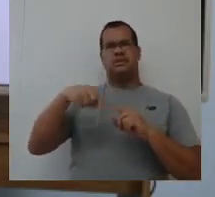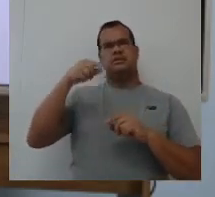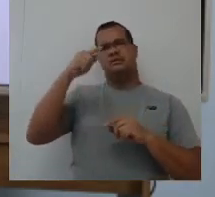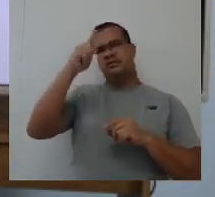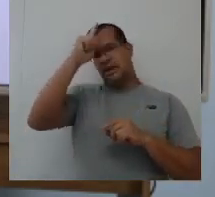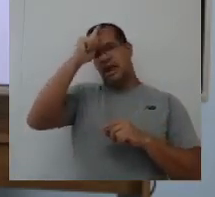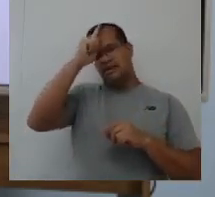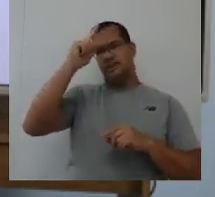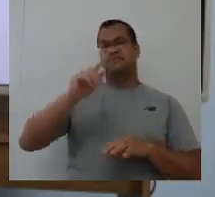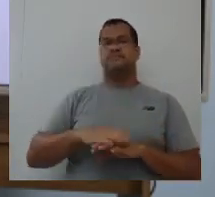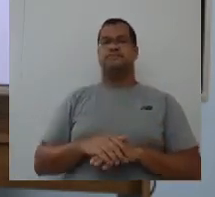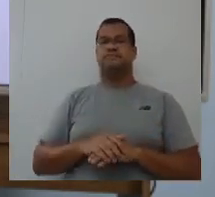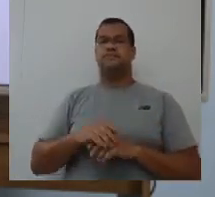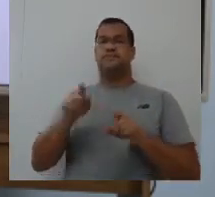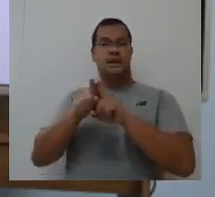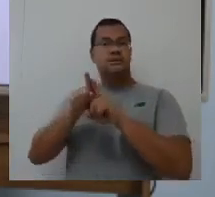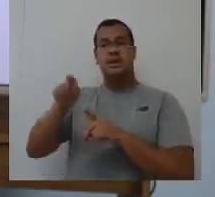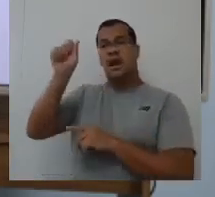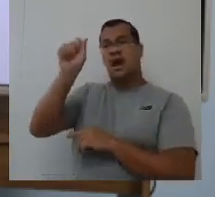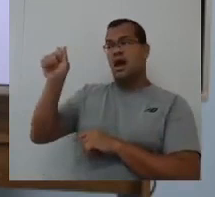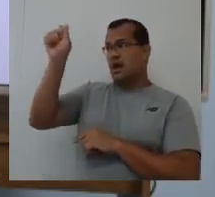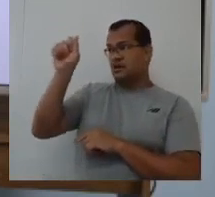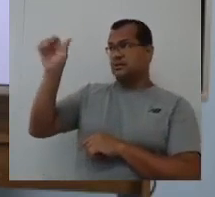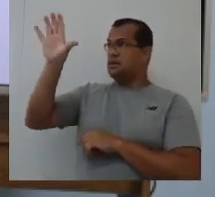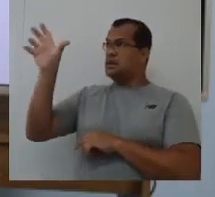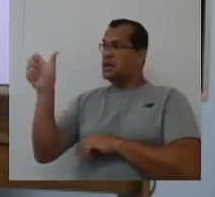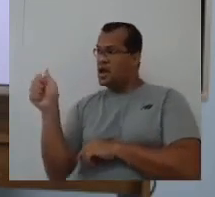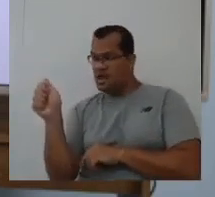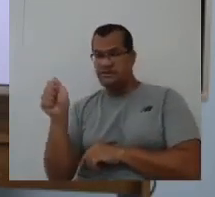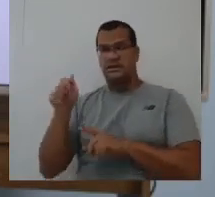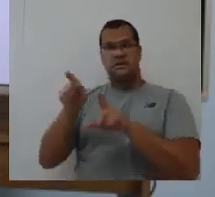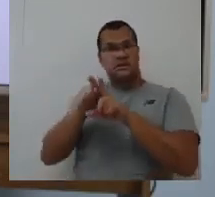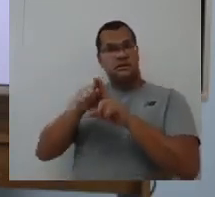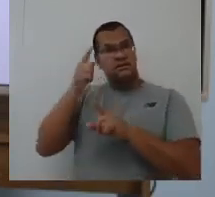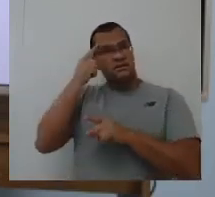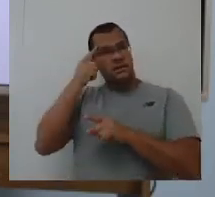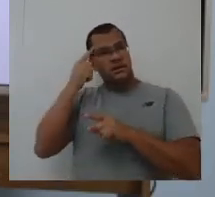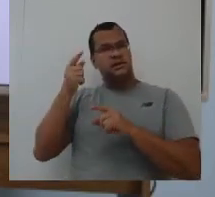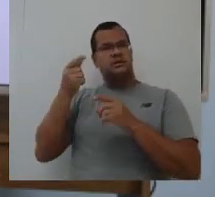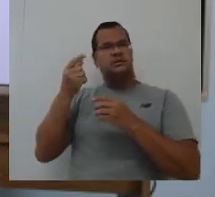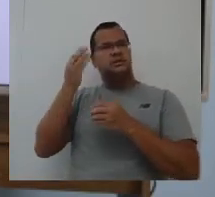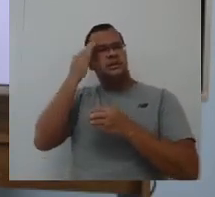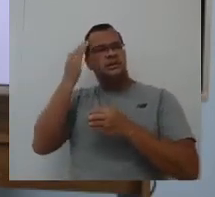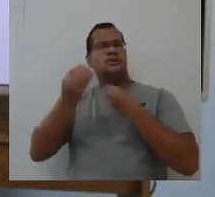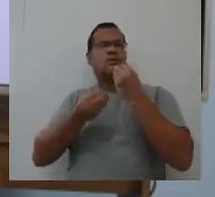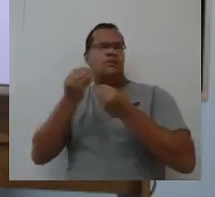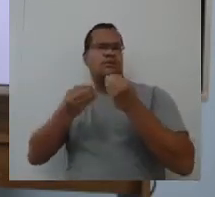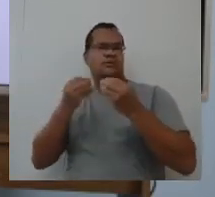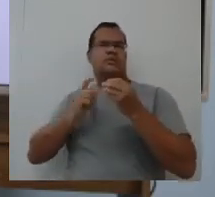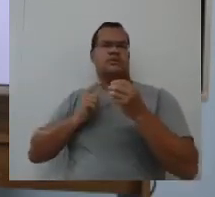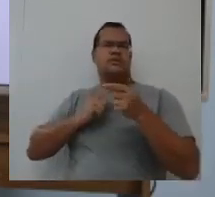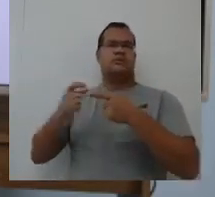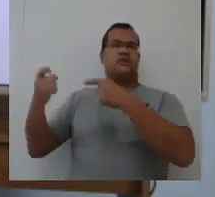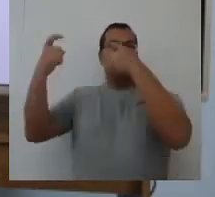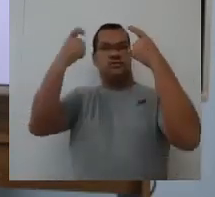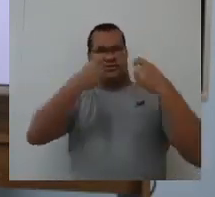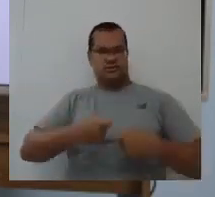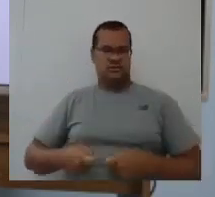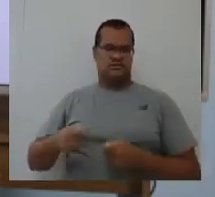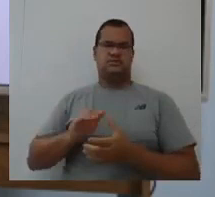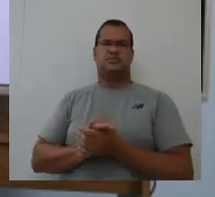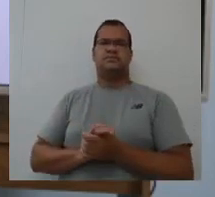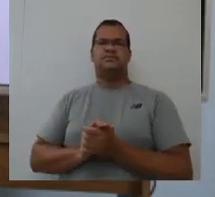África também são outros fatores que a gente vai trazendo para entender tanto o imperialismo como o conflito internacional, né? Então,